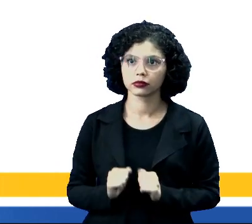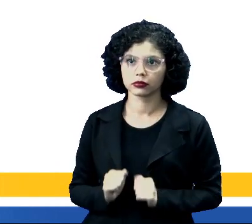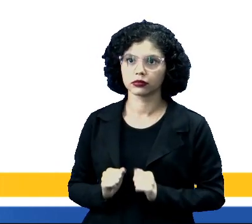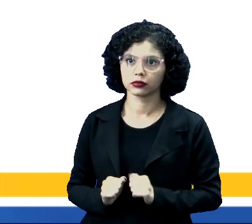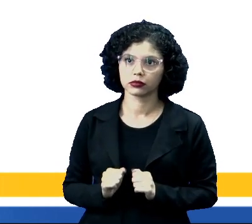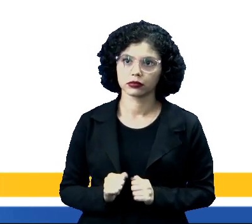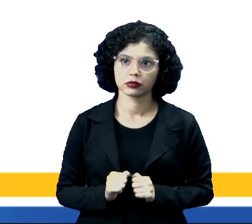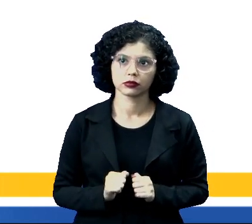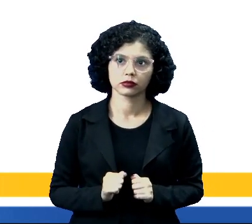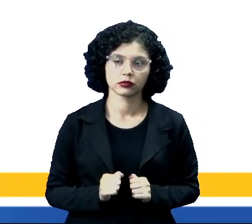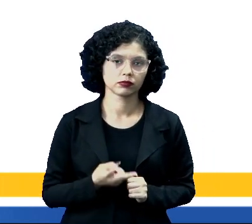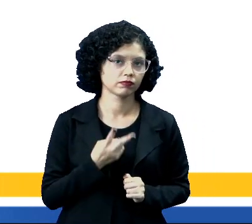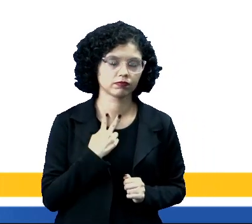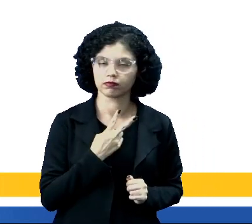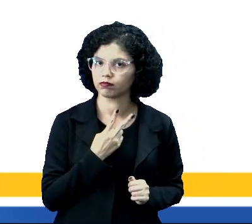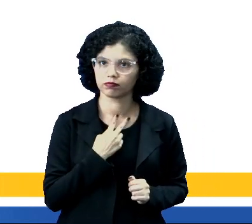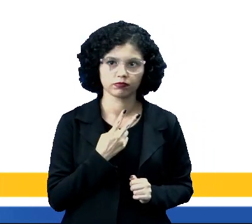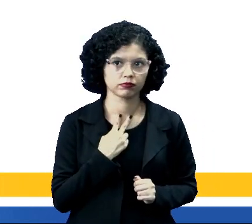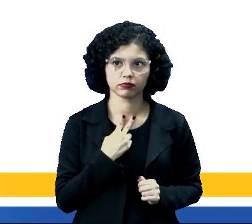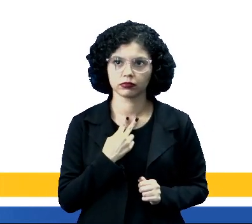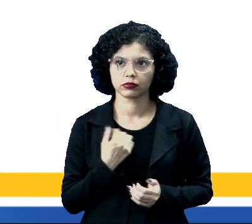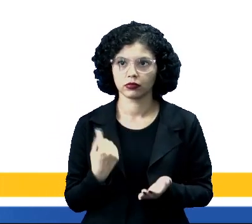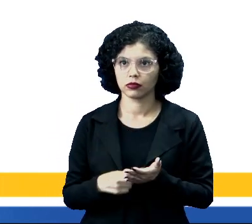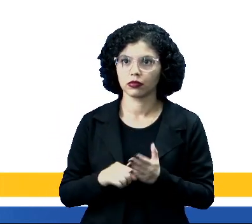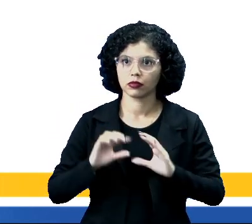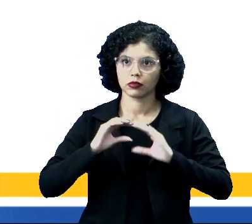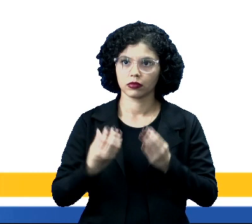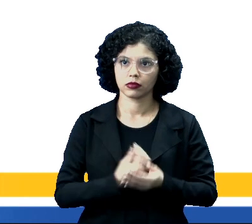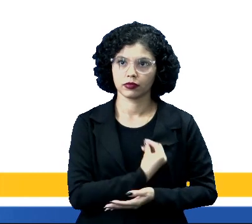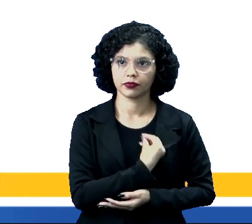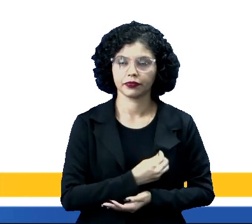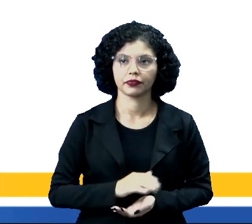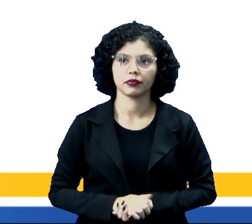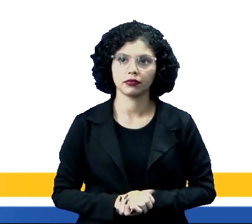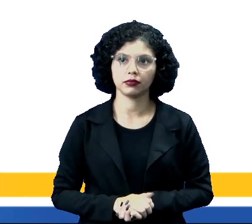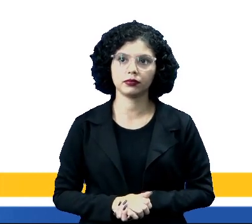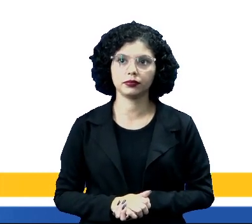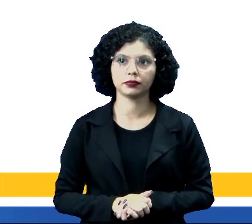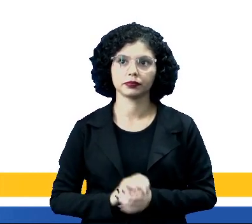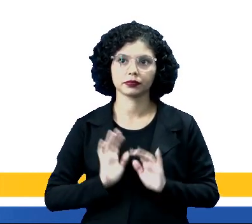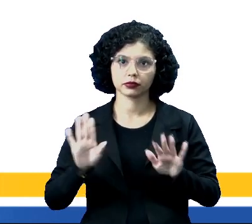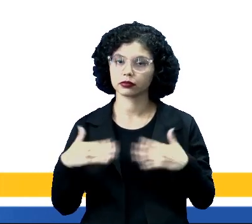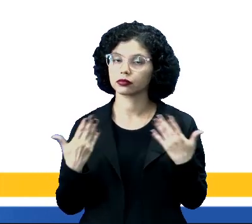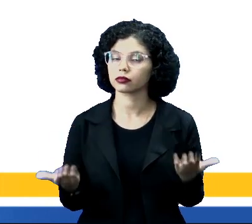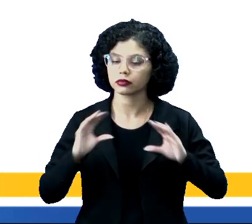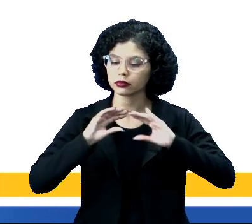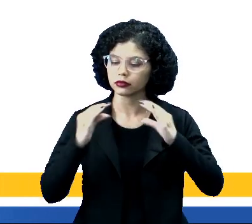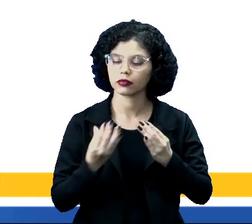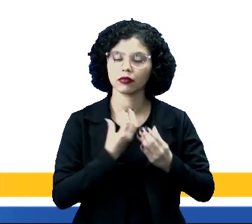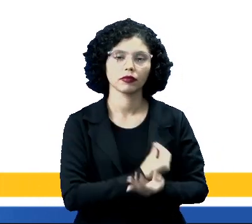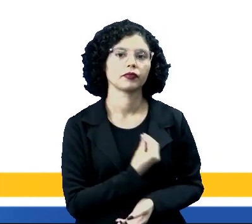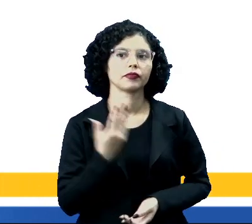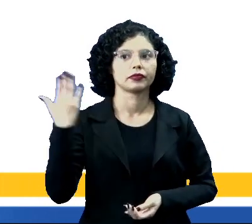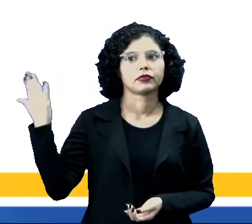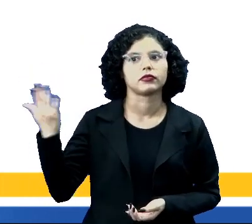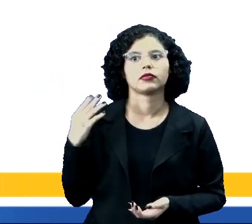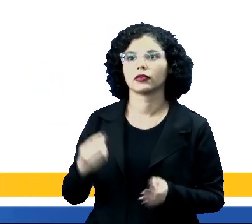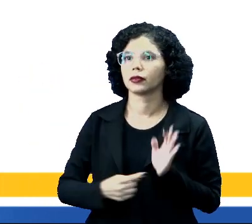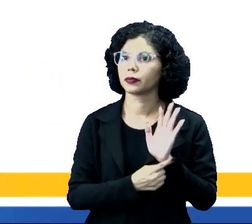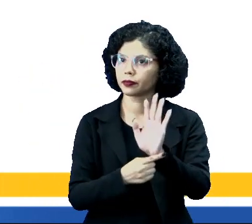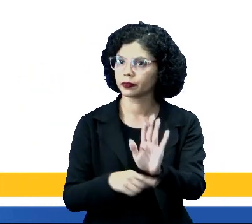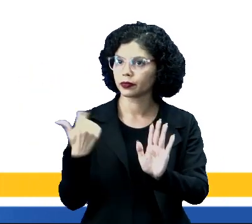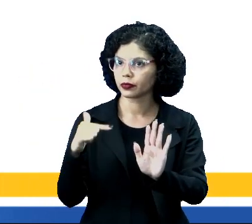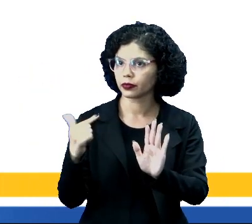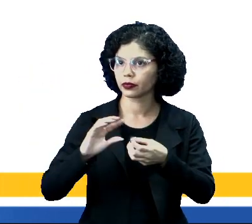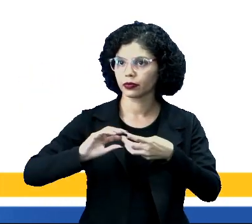seguir, então, não pode ser considerado um ser vivo? Ou seja, qual desses seres aí que ele não